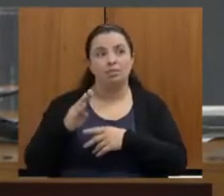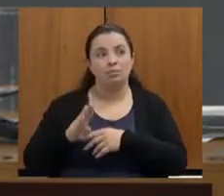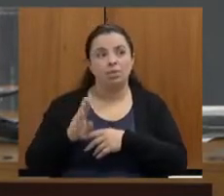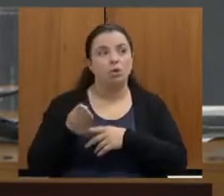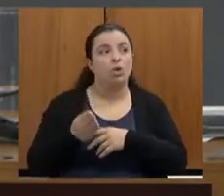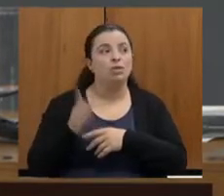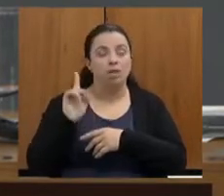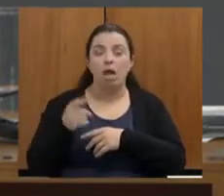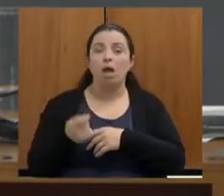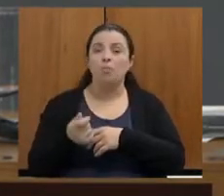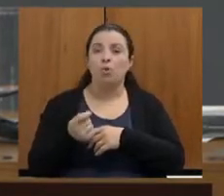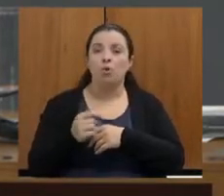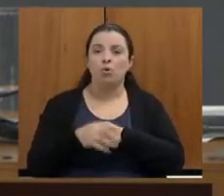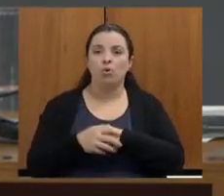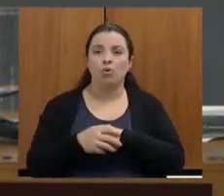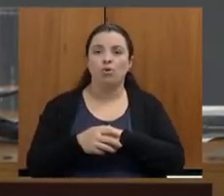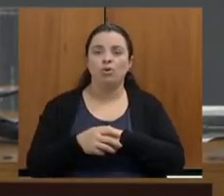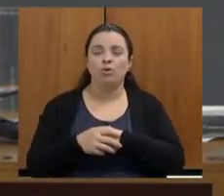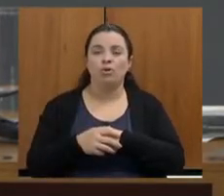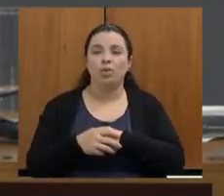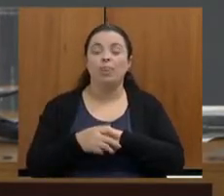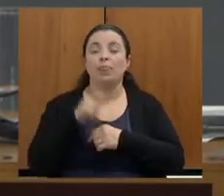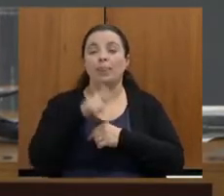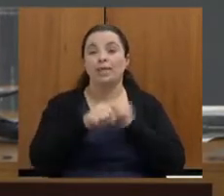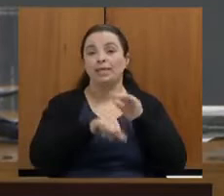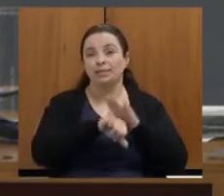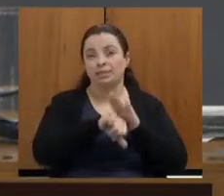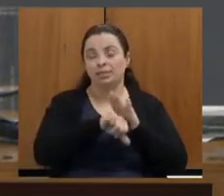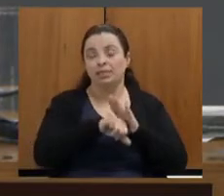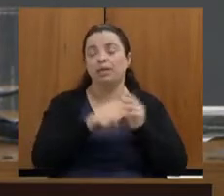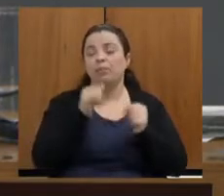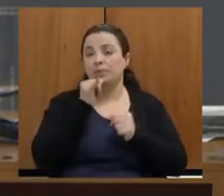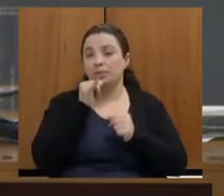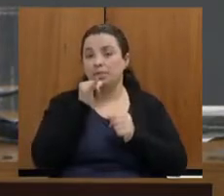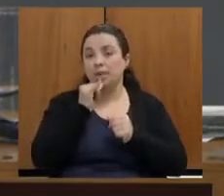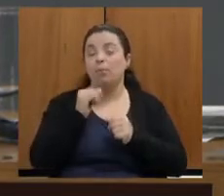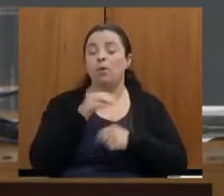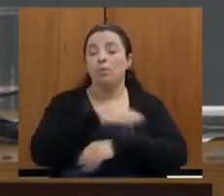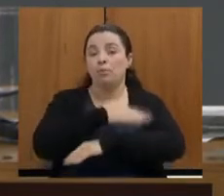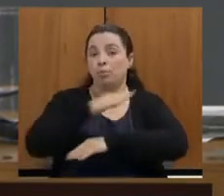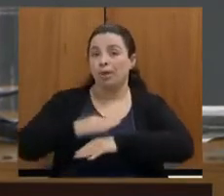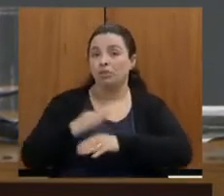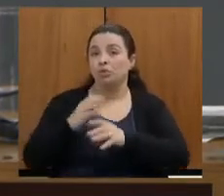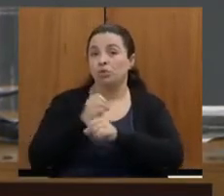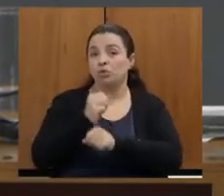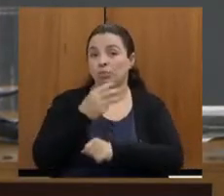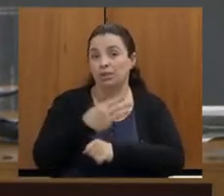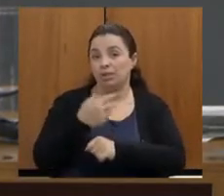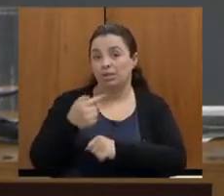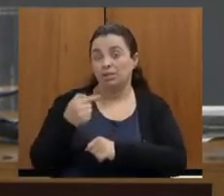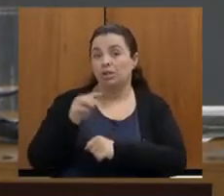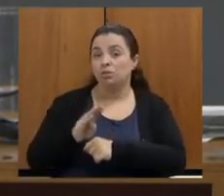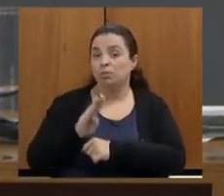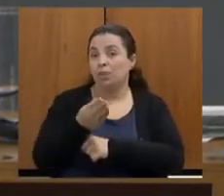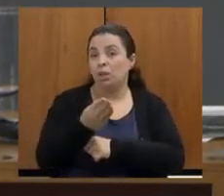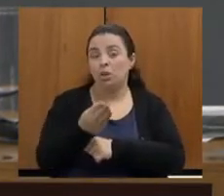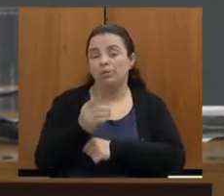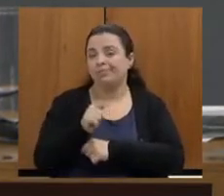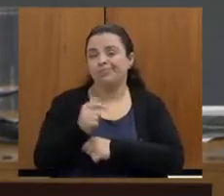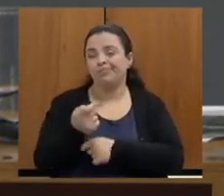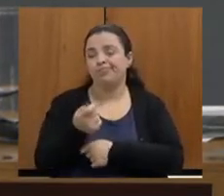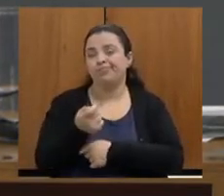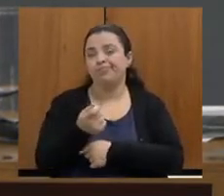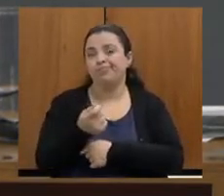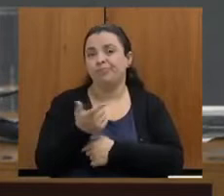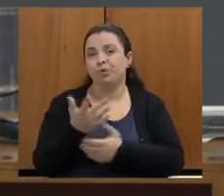este crime para você ter uma ideia Brumadinho foram 37 bilhões e não foi o suficiente foi muito aquém do que